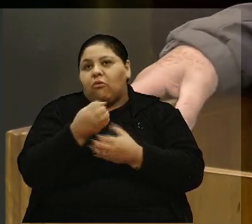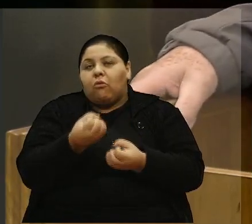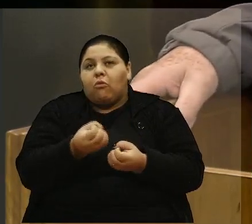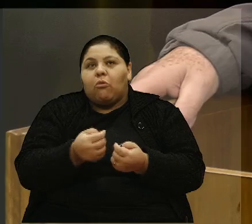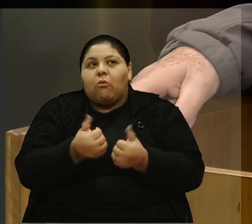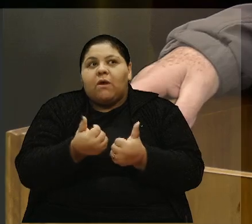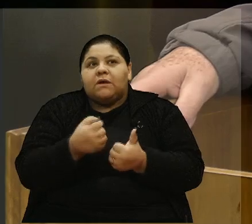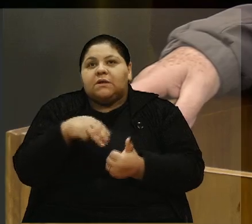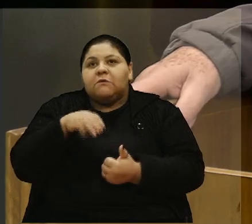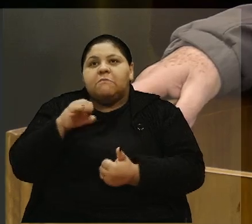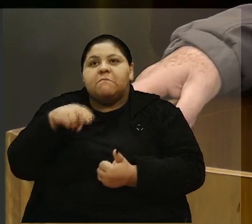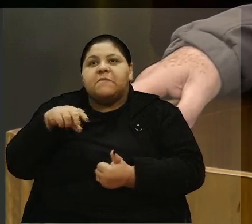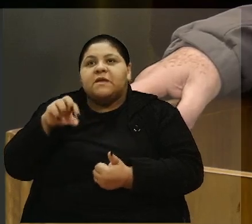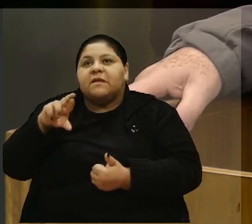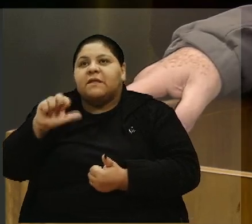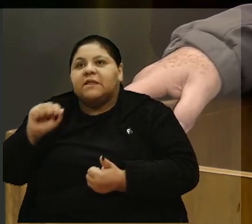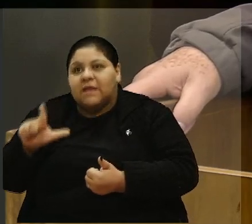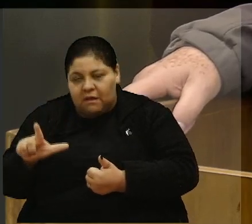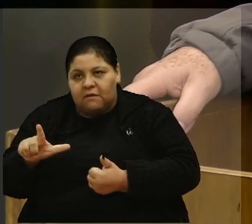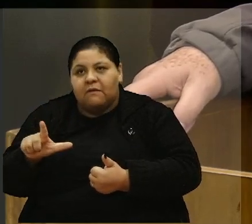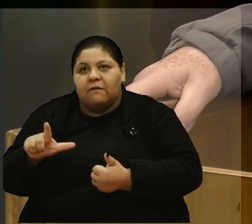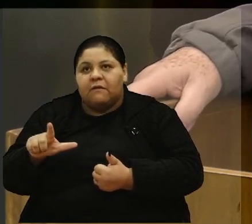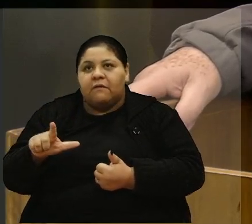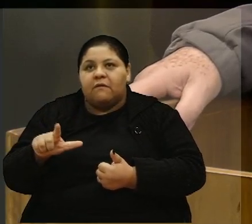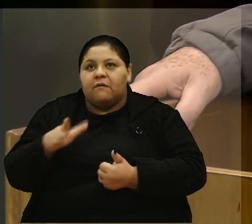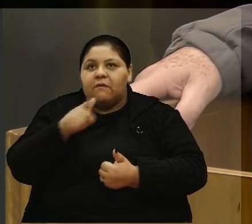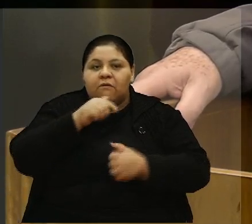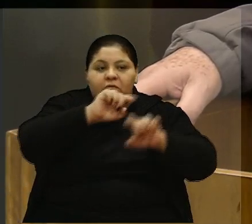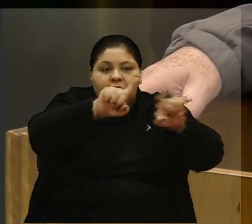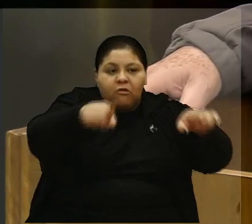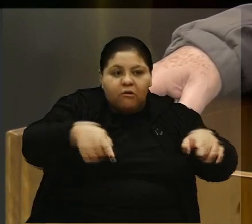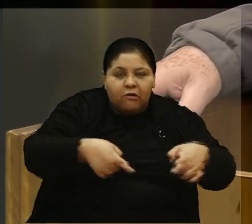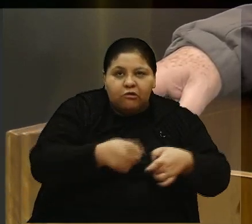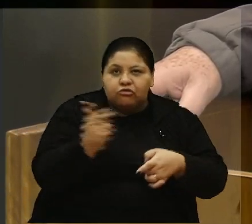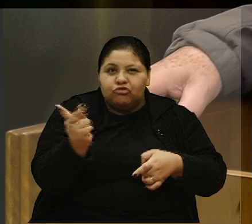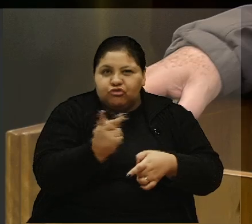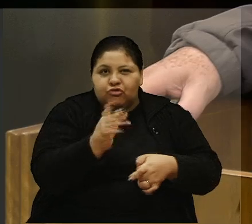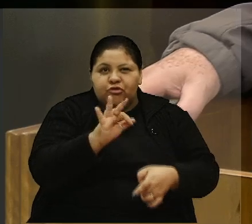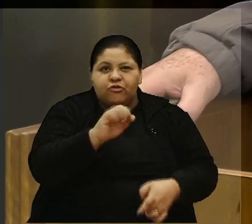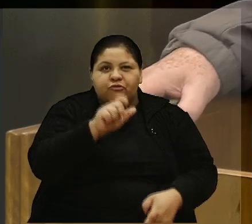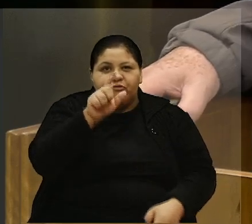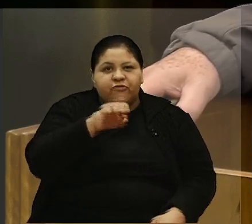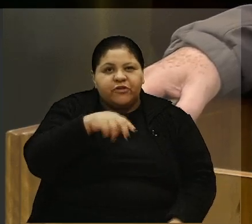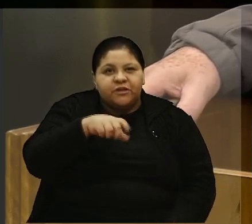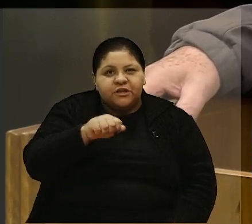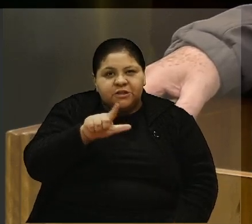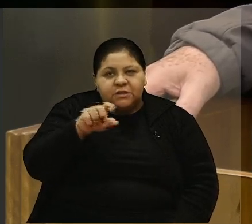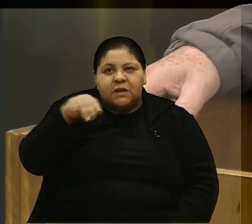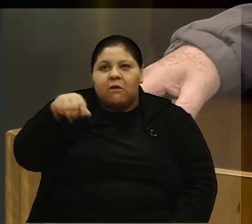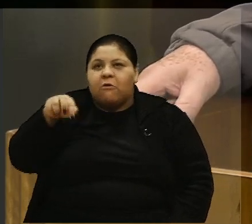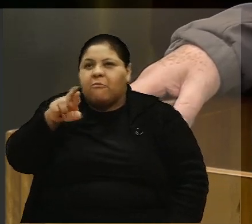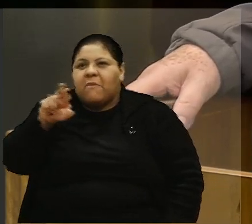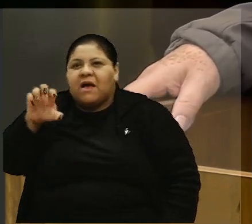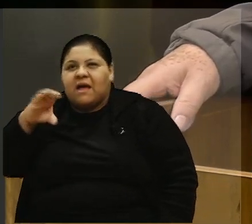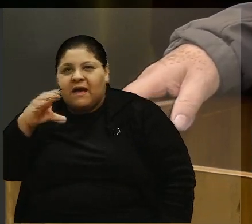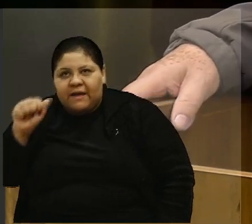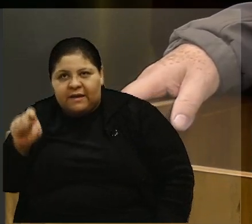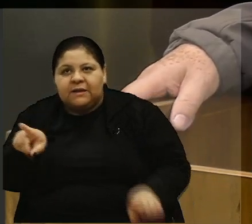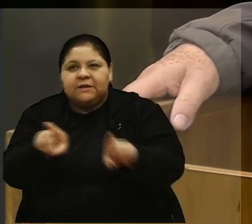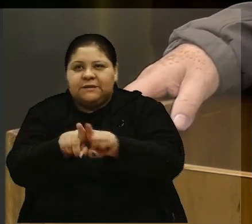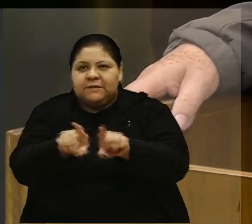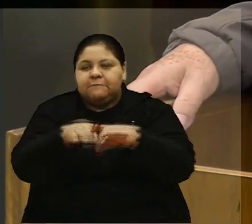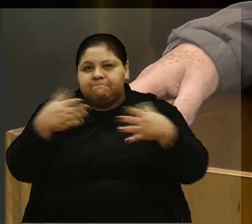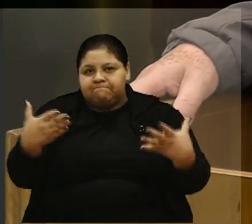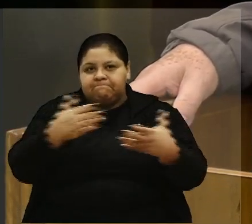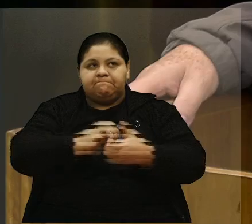mineral, especialmente tanto do Faxinal quanto do Marrecas. E as futuras represas a mesma coisa.